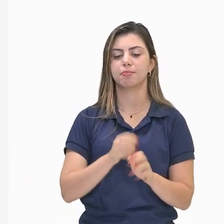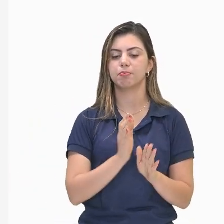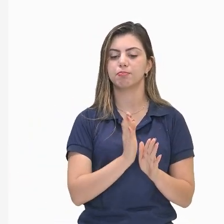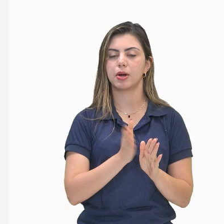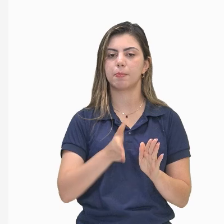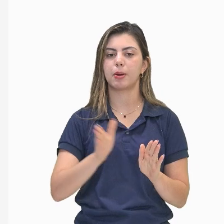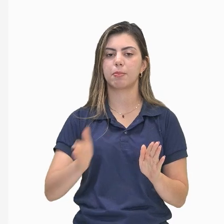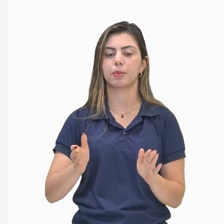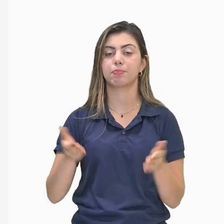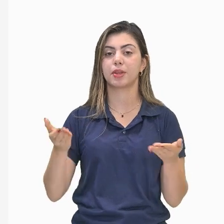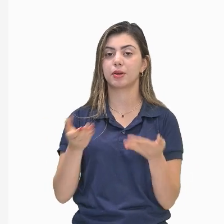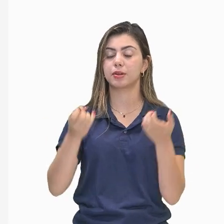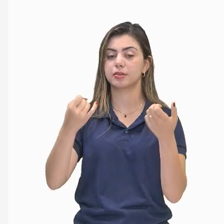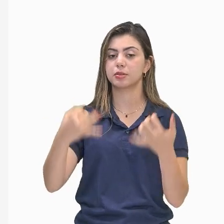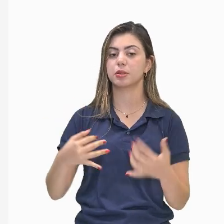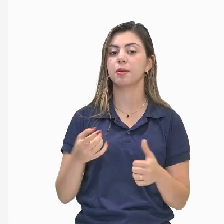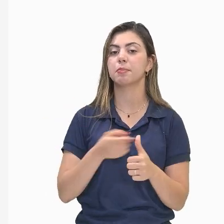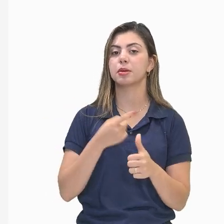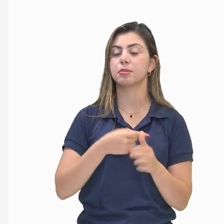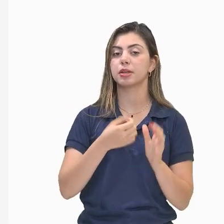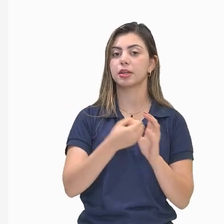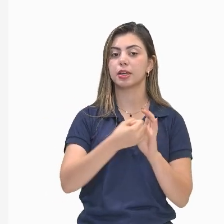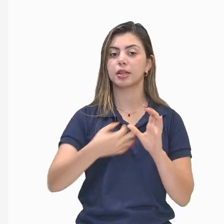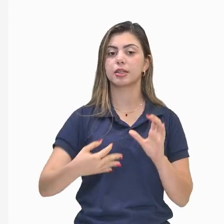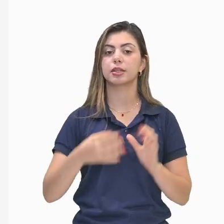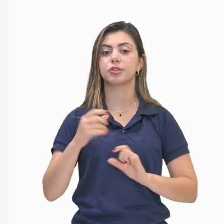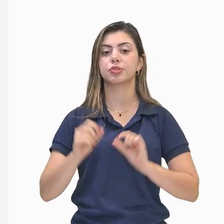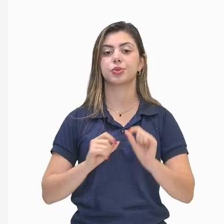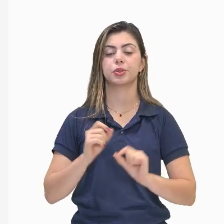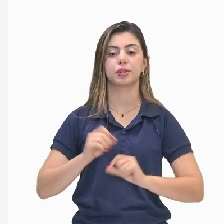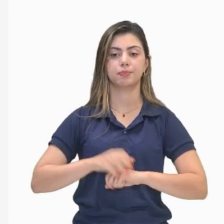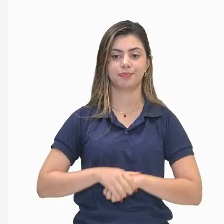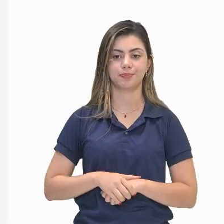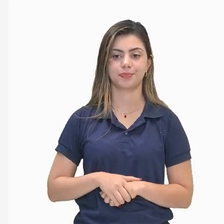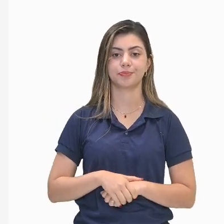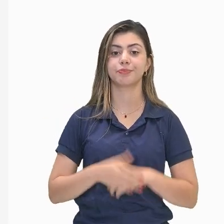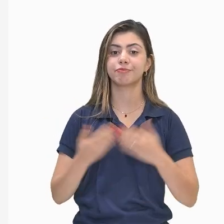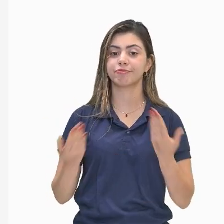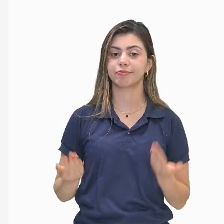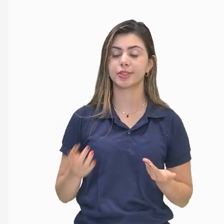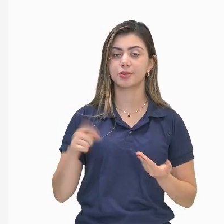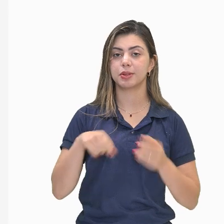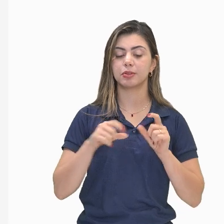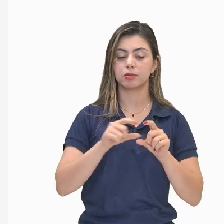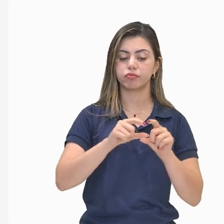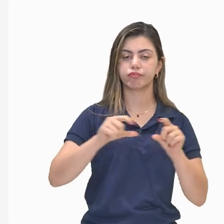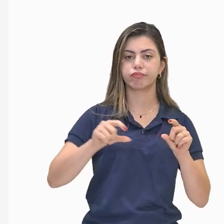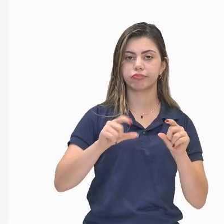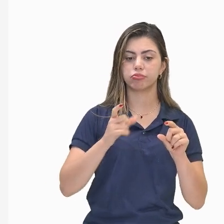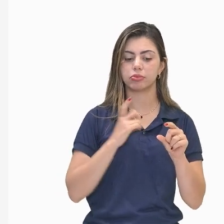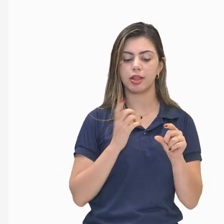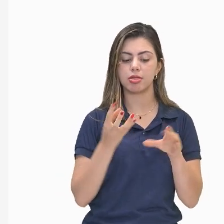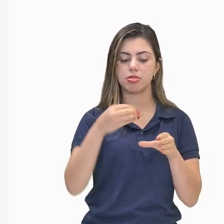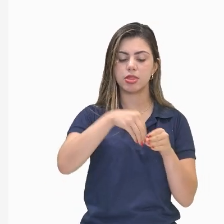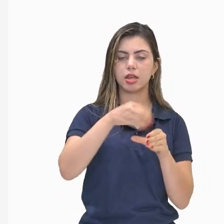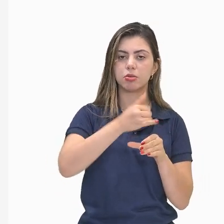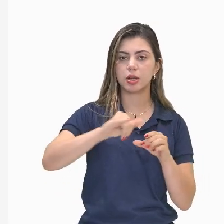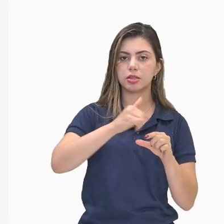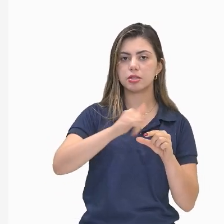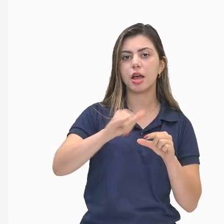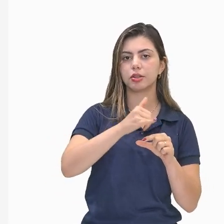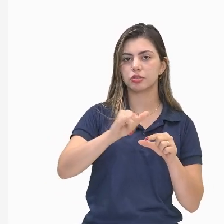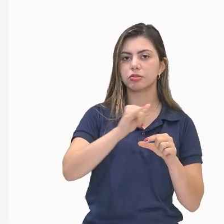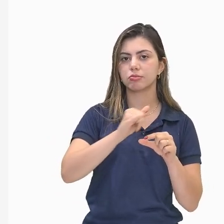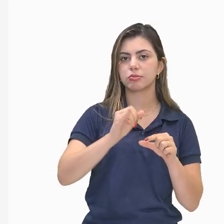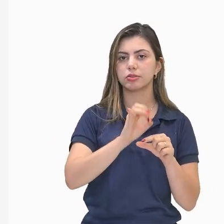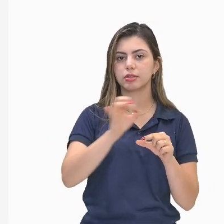comentar agora. A primeira característica diz respeito à carga elétrica acumulada pelo dispositivo. A